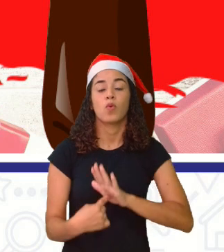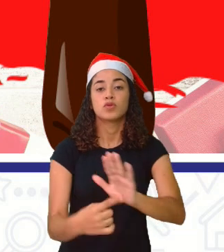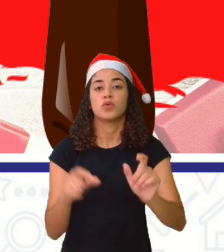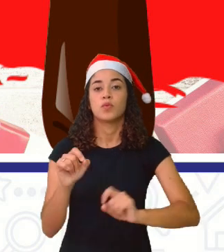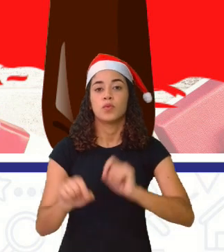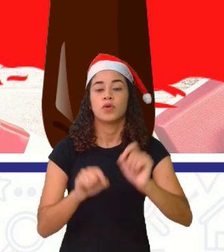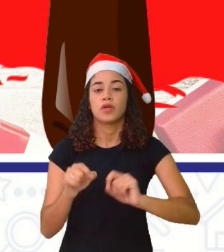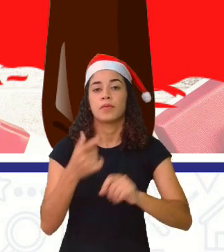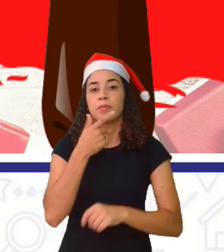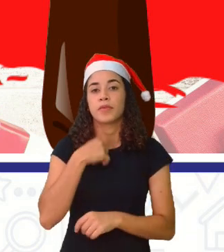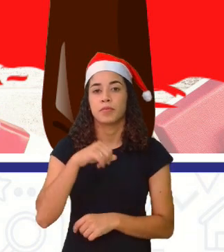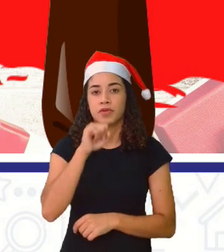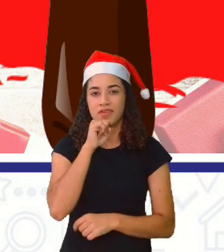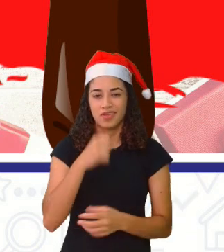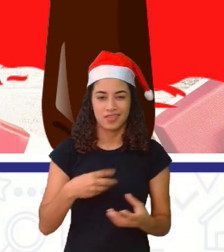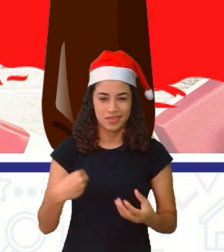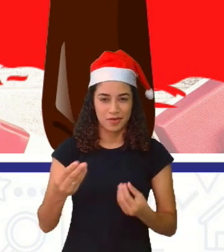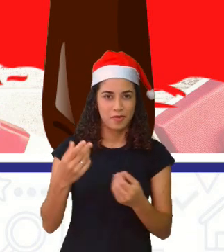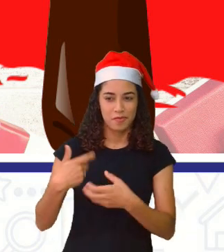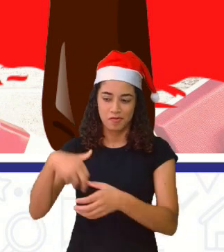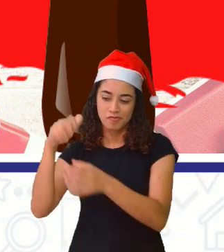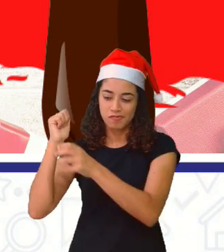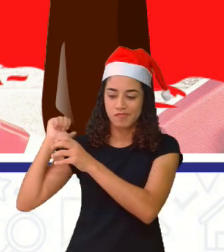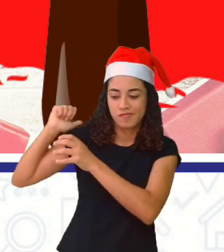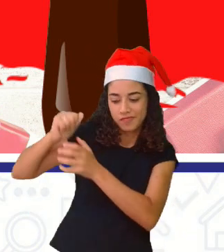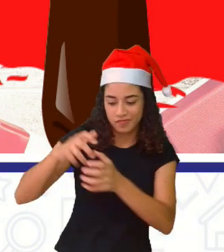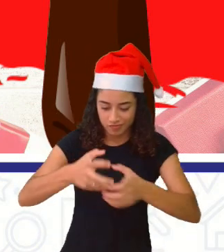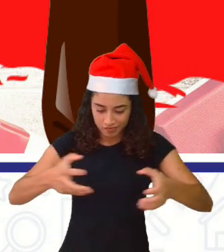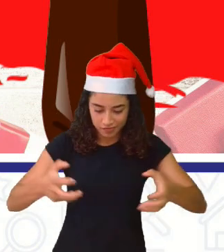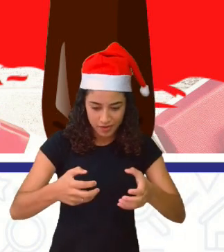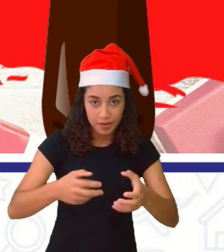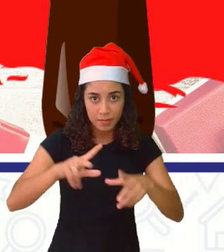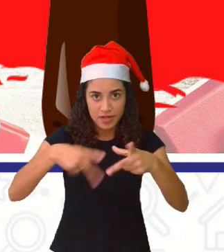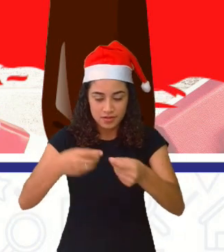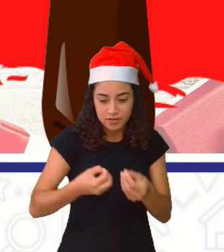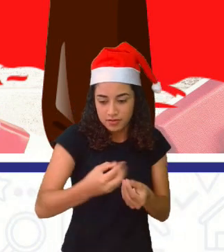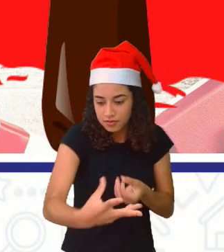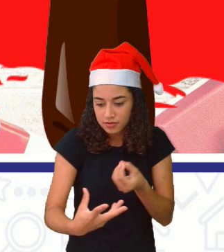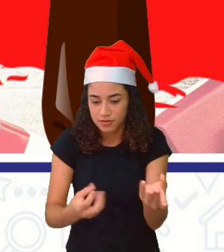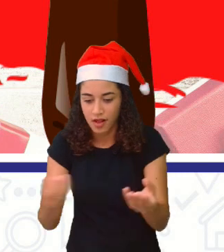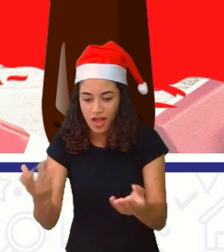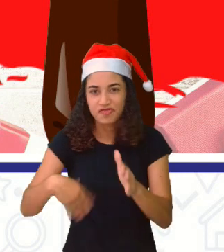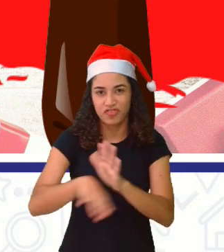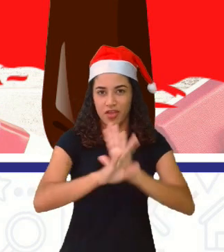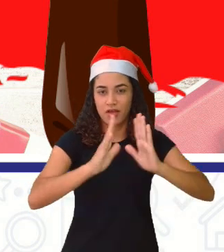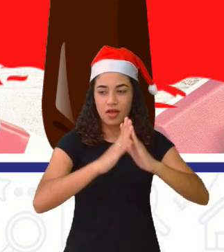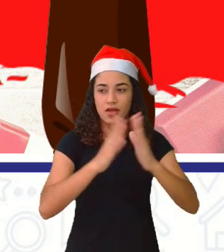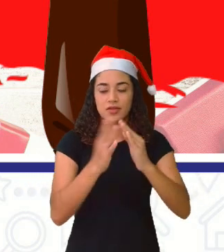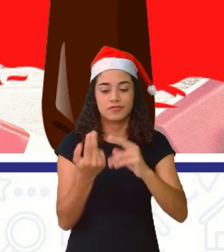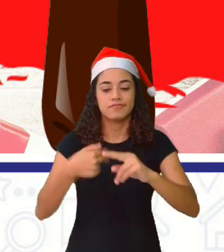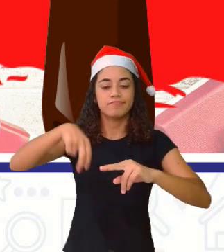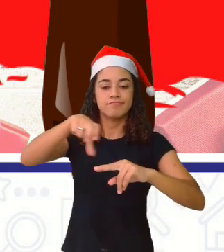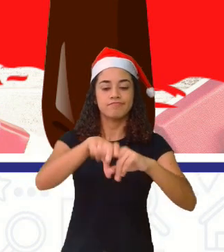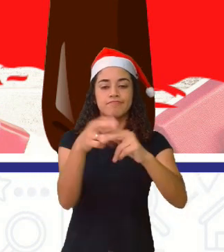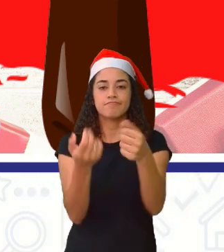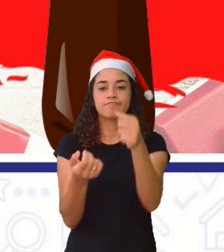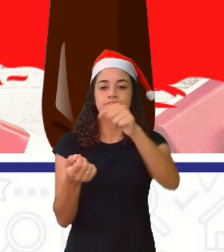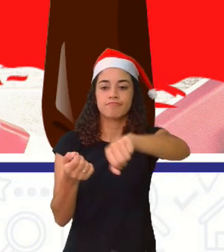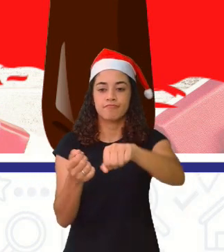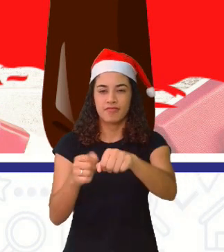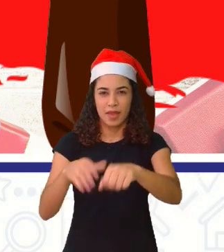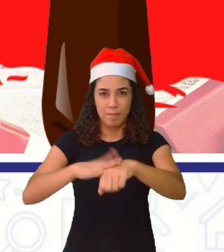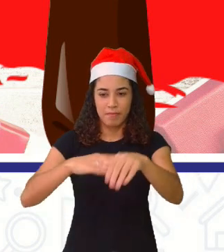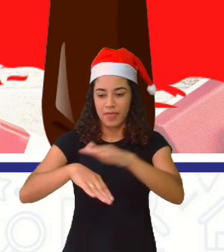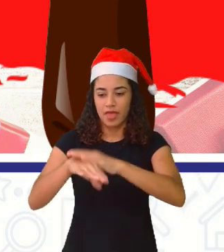o Papai Noel entregando os presentes, depois ele chega em casa, ele senta, bota os pés para cima ali